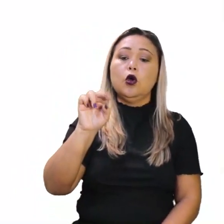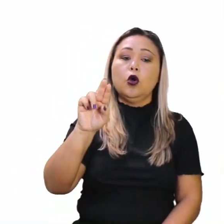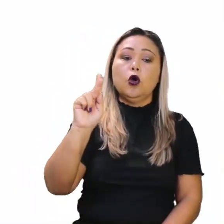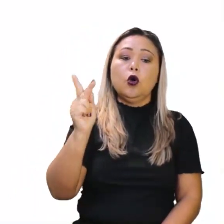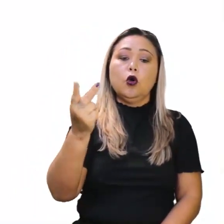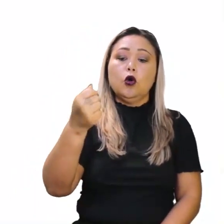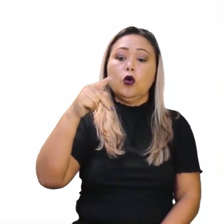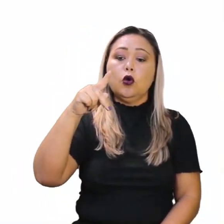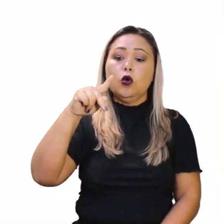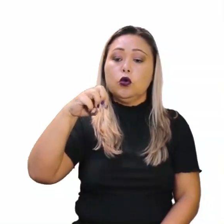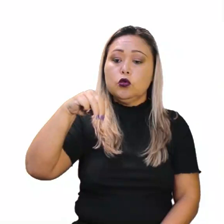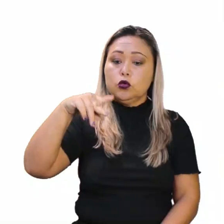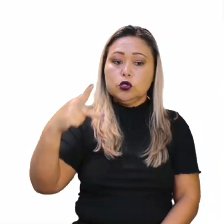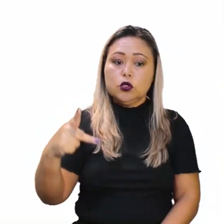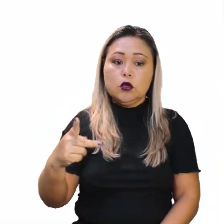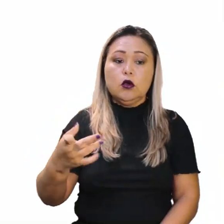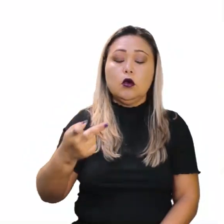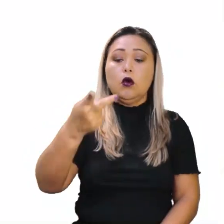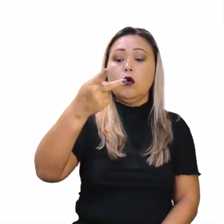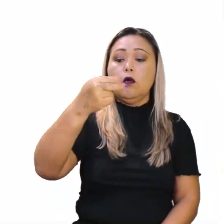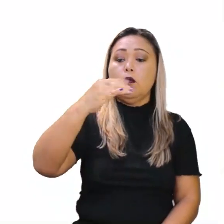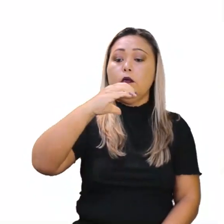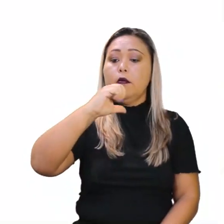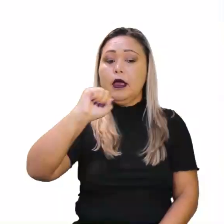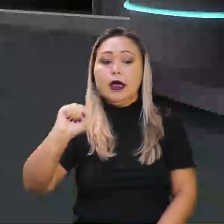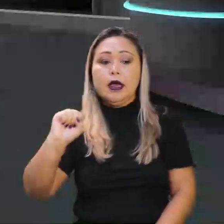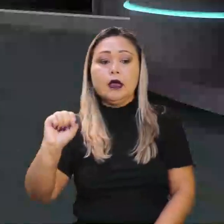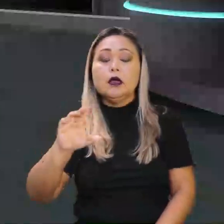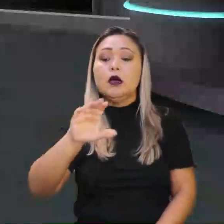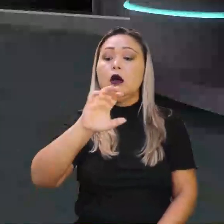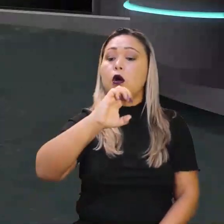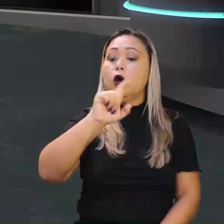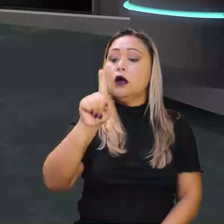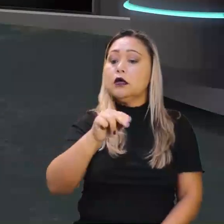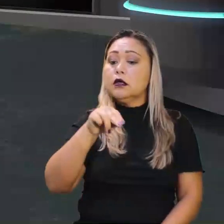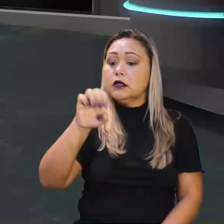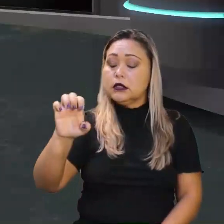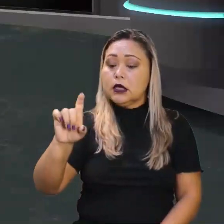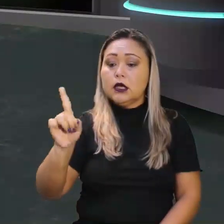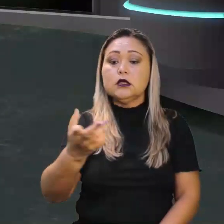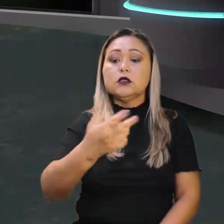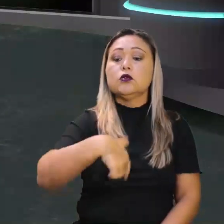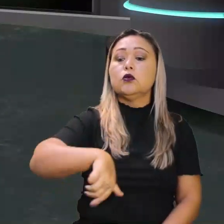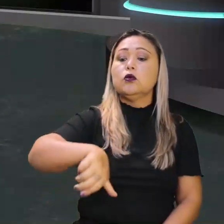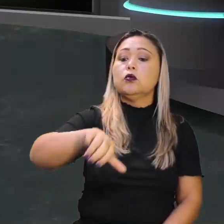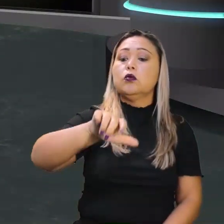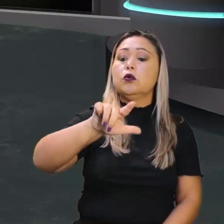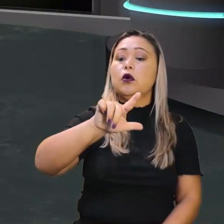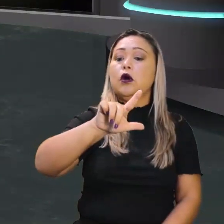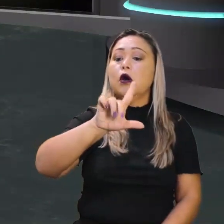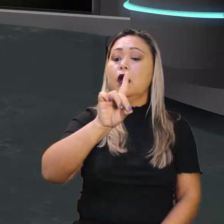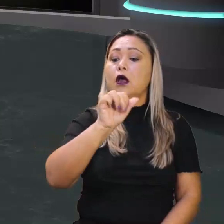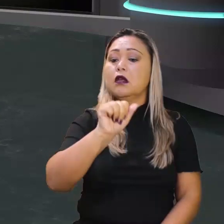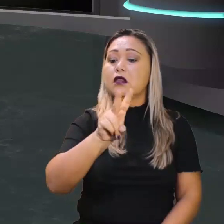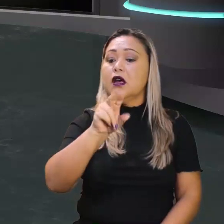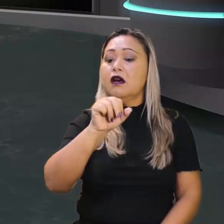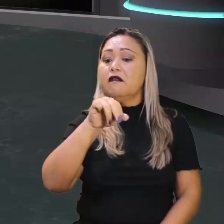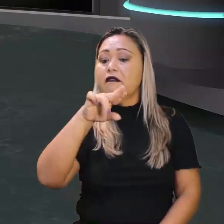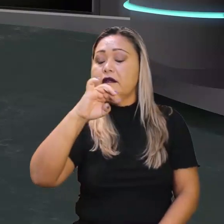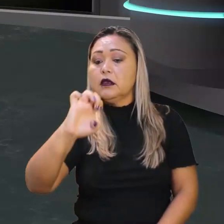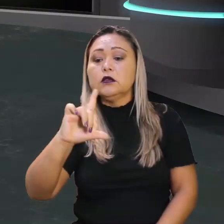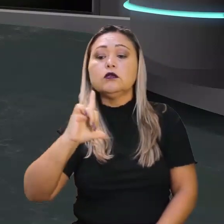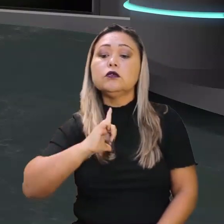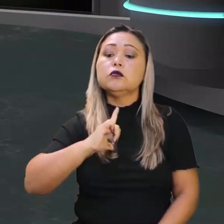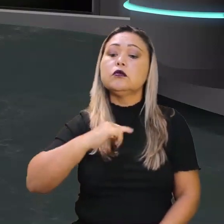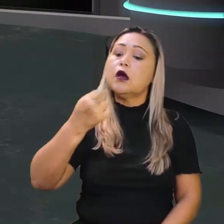Picasso, ou Cézanne ou Leonardo da Vinci. Qual desses aí teve essa ideia que nós debatemos bastante,